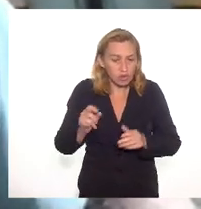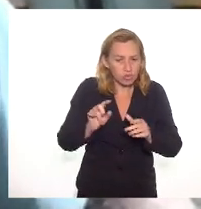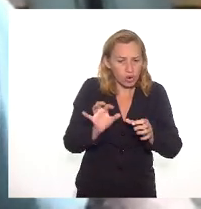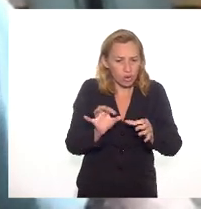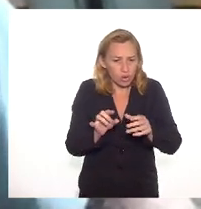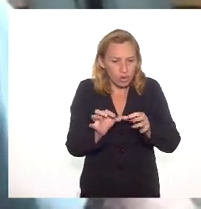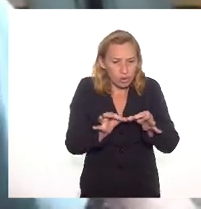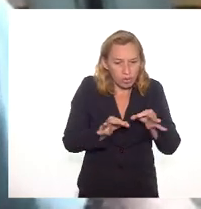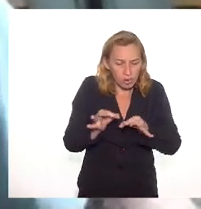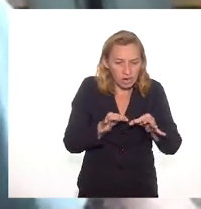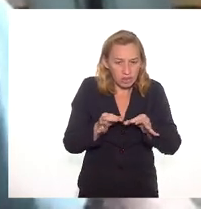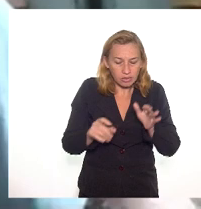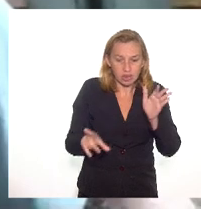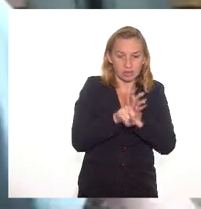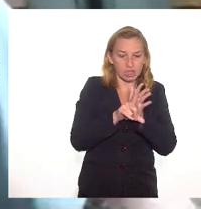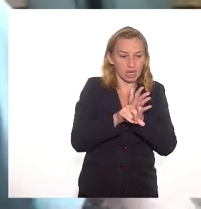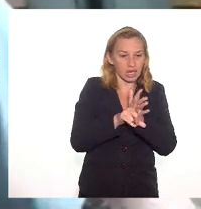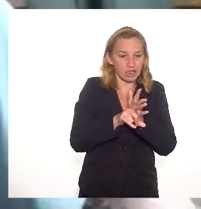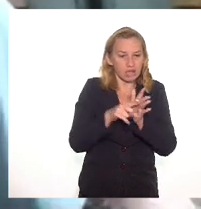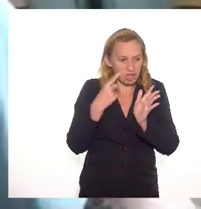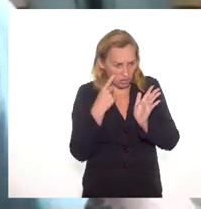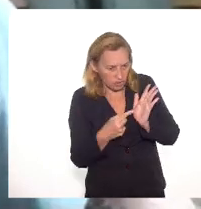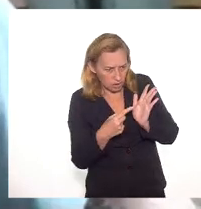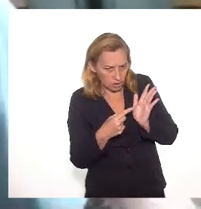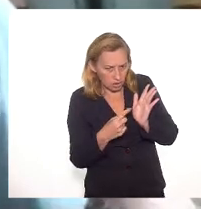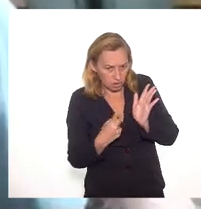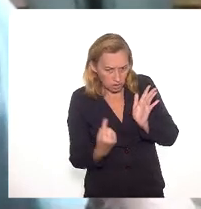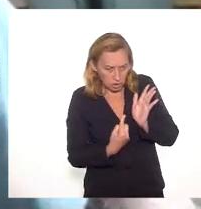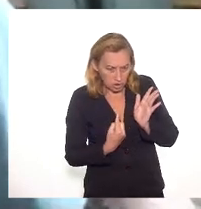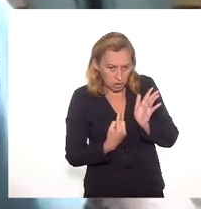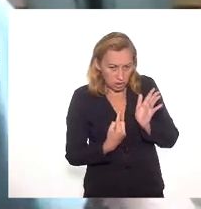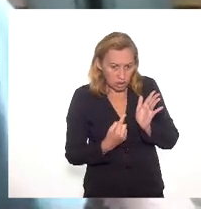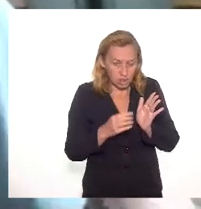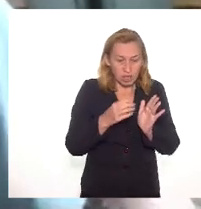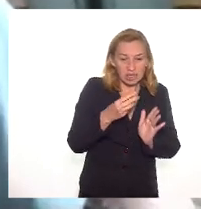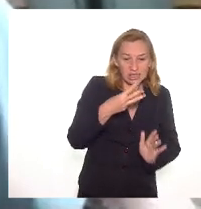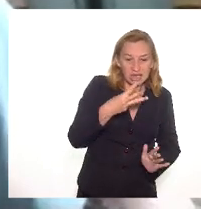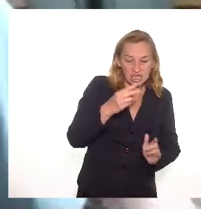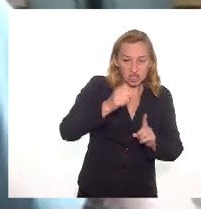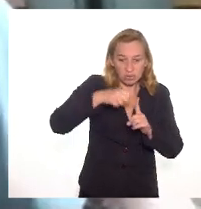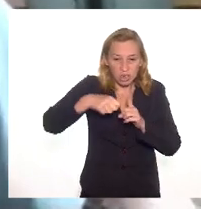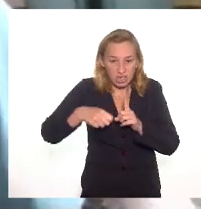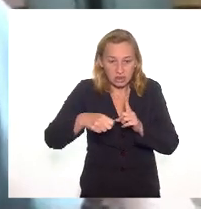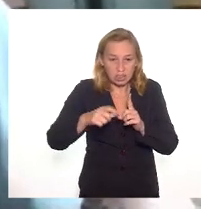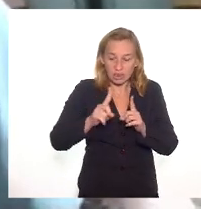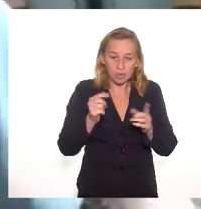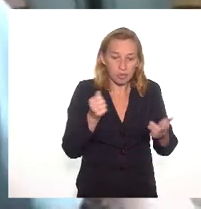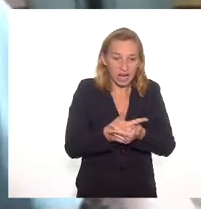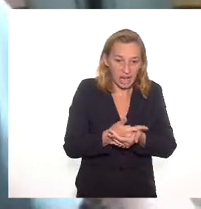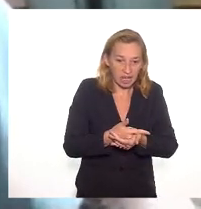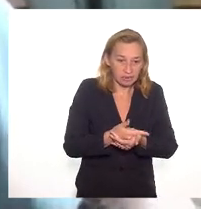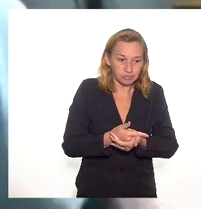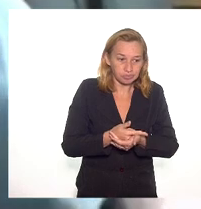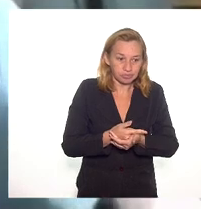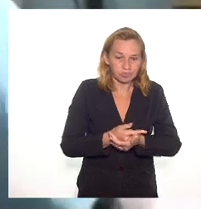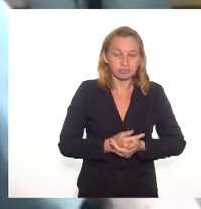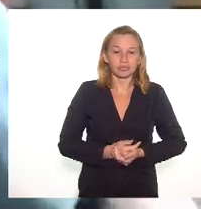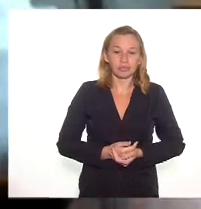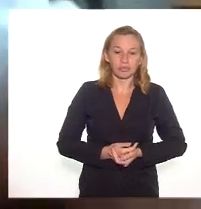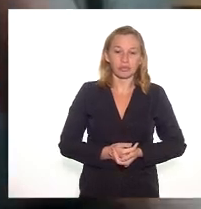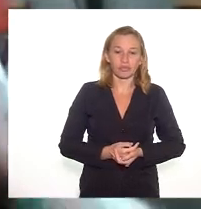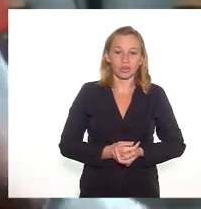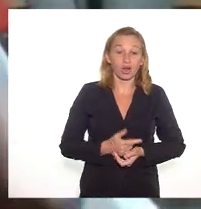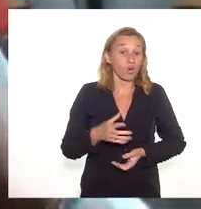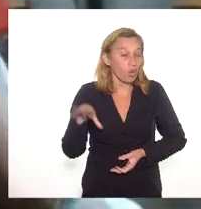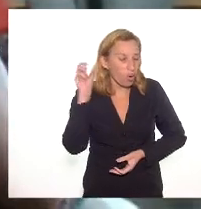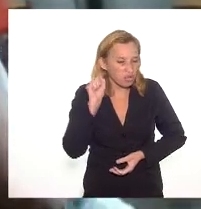modulação para a nossa lei. Não sei se você viu isso. Corta a partir de 3 meses só, sem pagamento. Oi, você